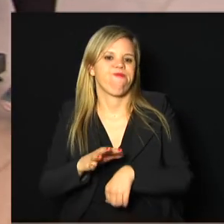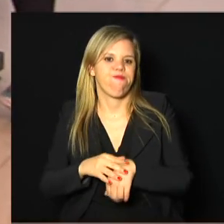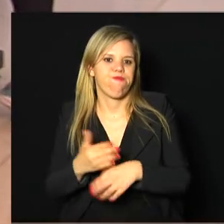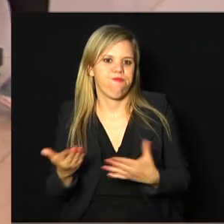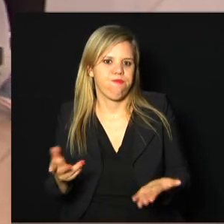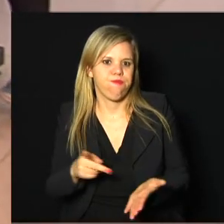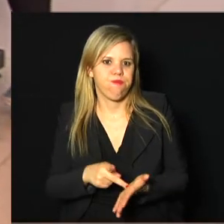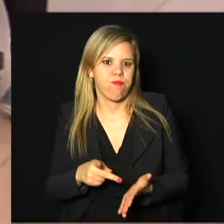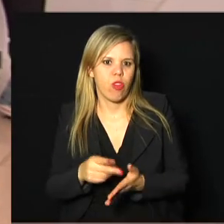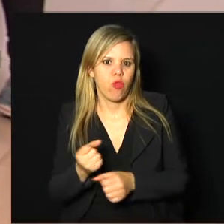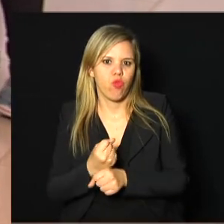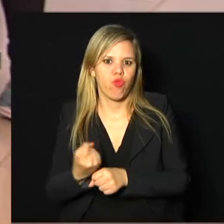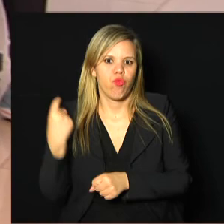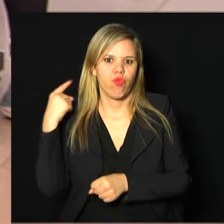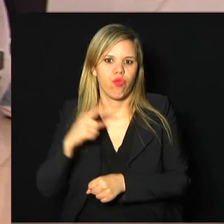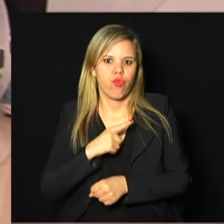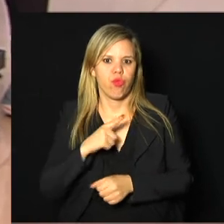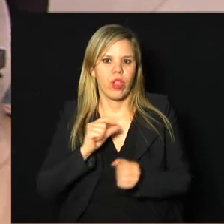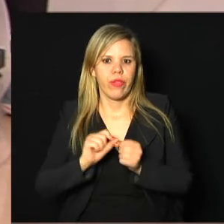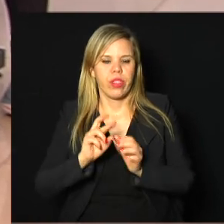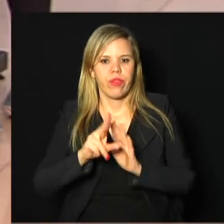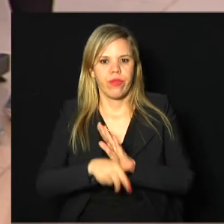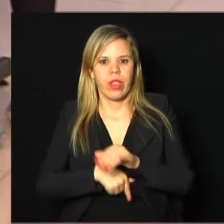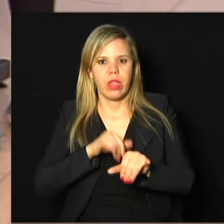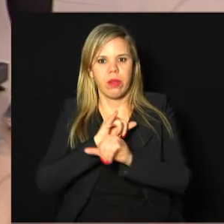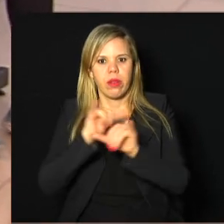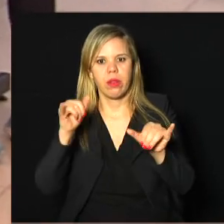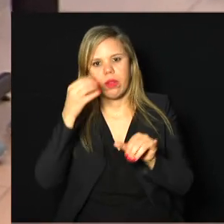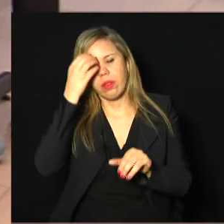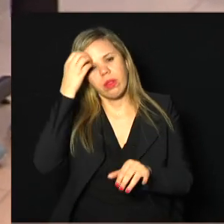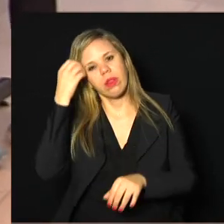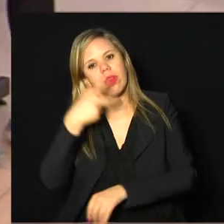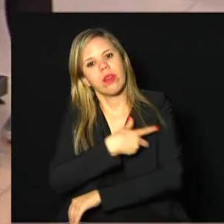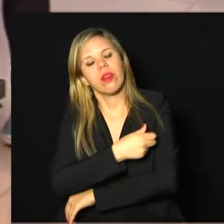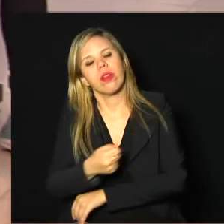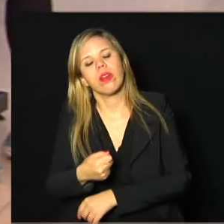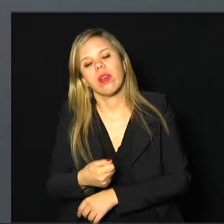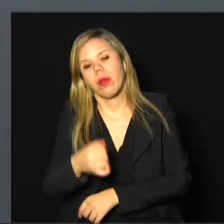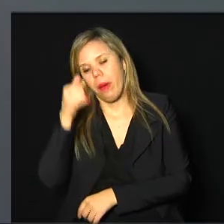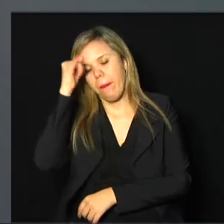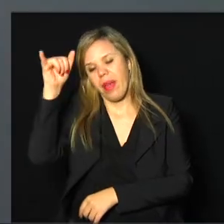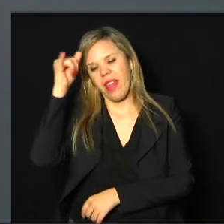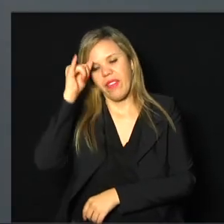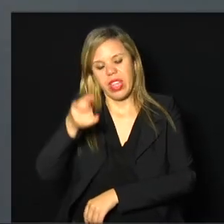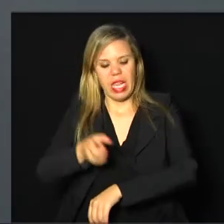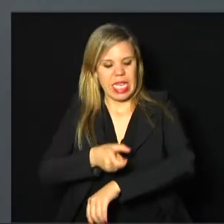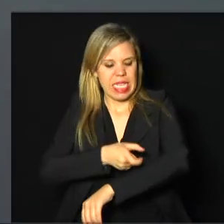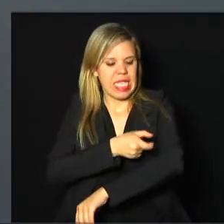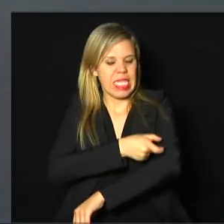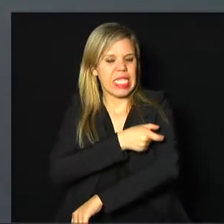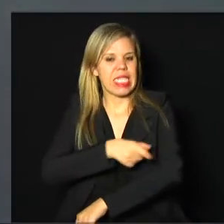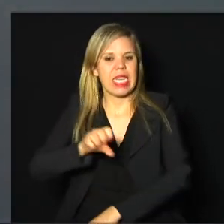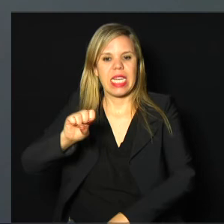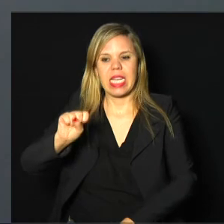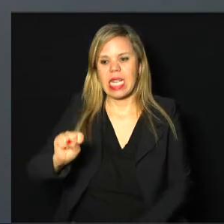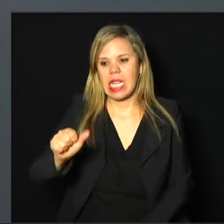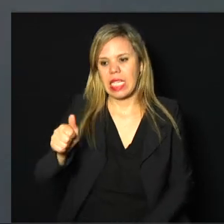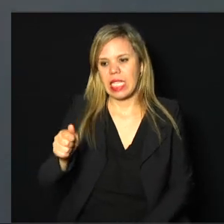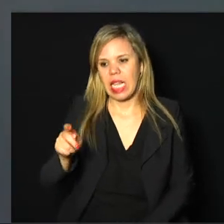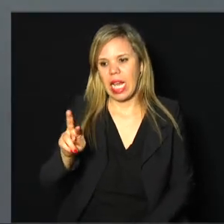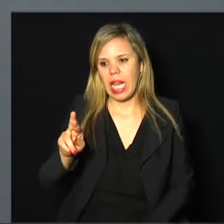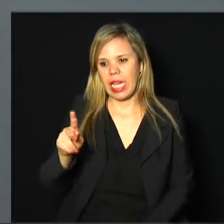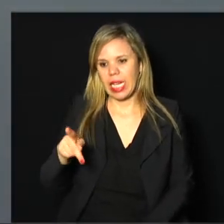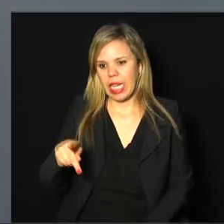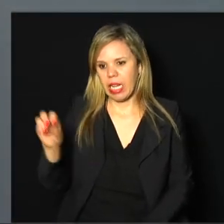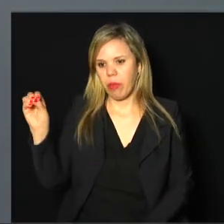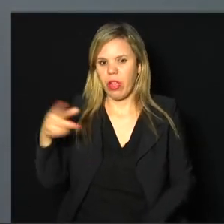doutora? Sim, nos últimos anos tivemos surtos, fizemos várias campanhas, né, de vacinação contra o sarampo. O único detalhe que a